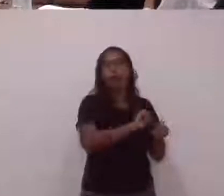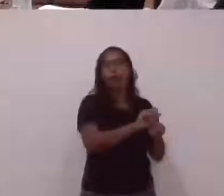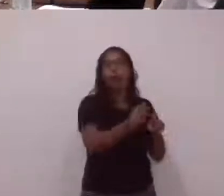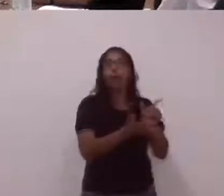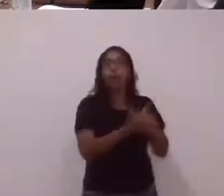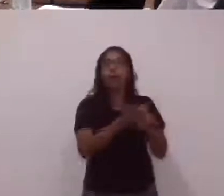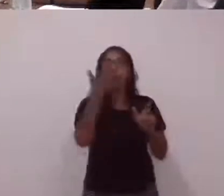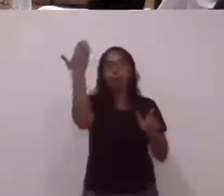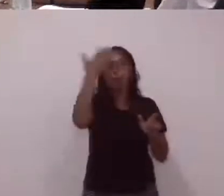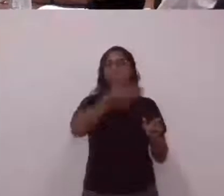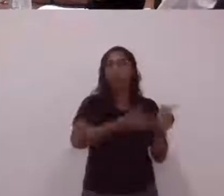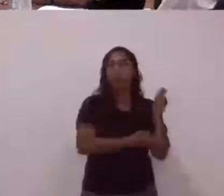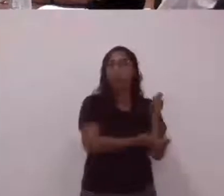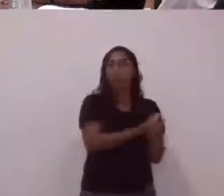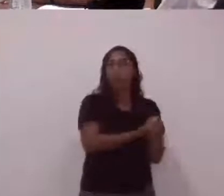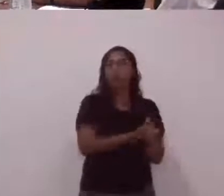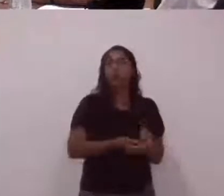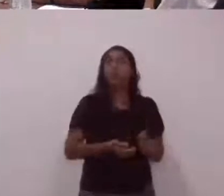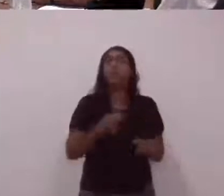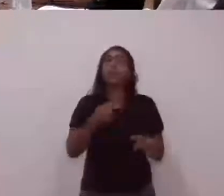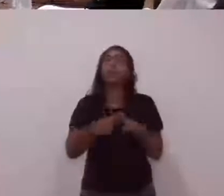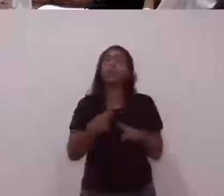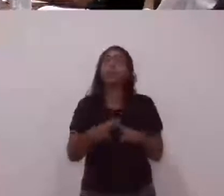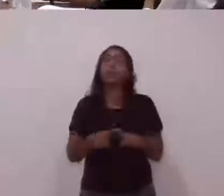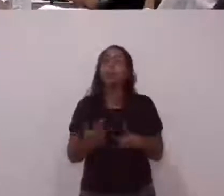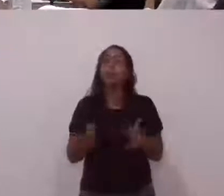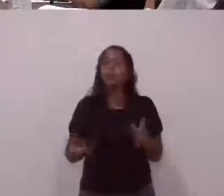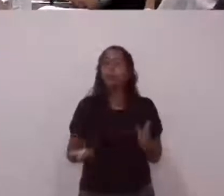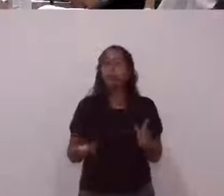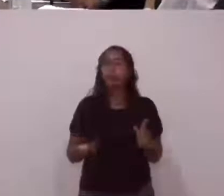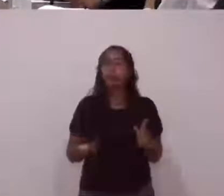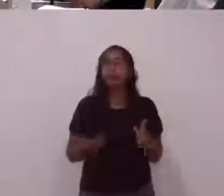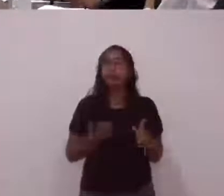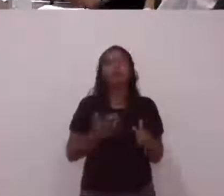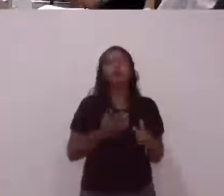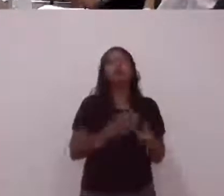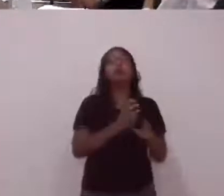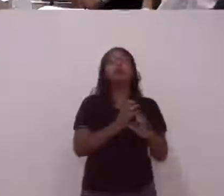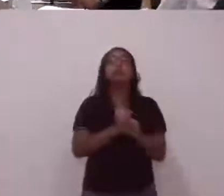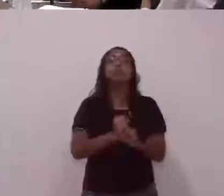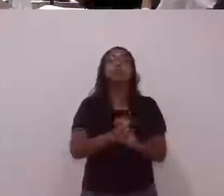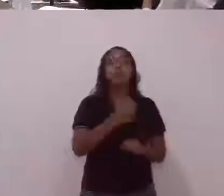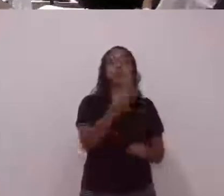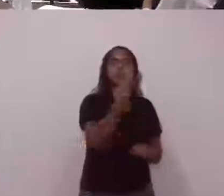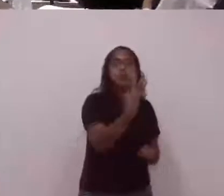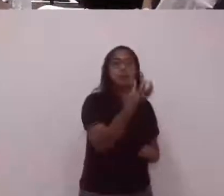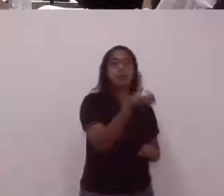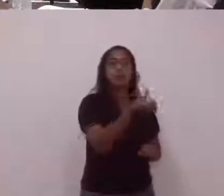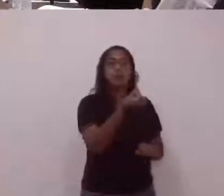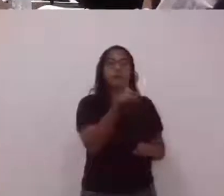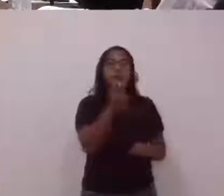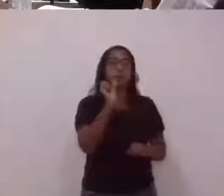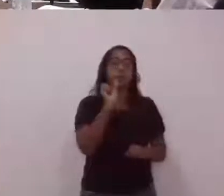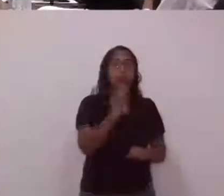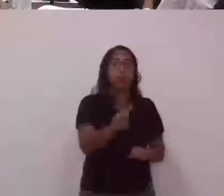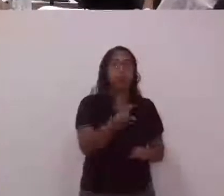valor da causa da causa para fins tributários o valor de R$ 466